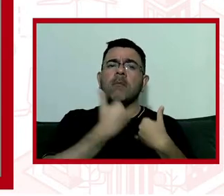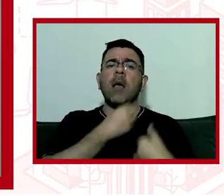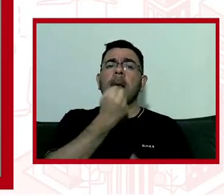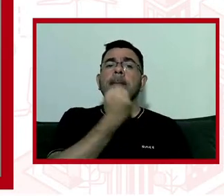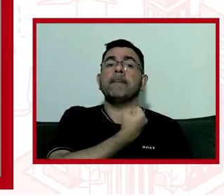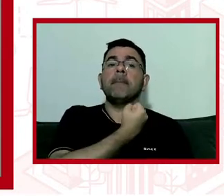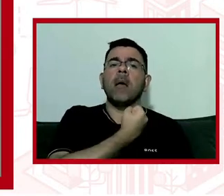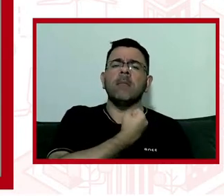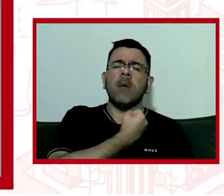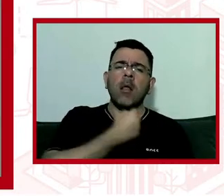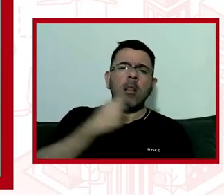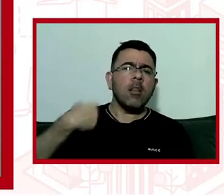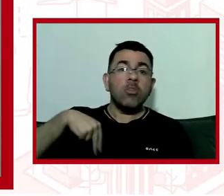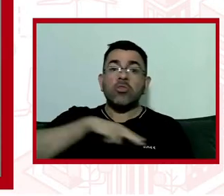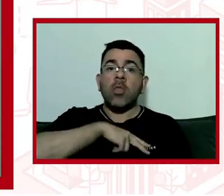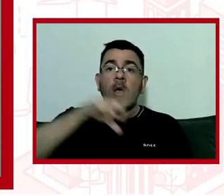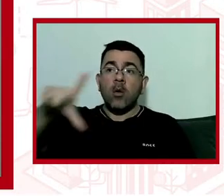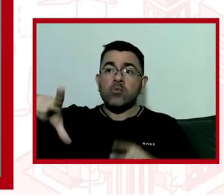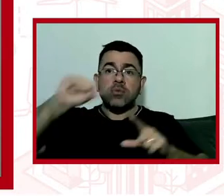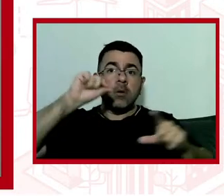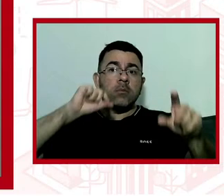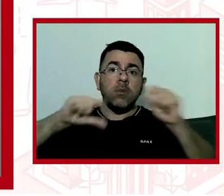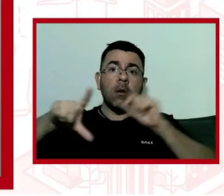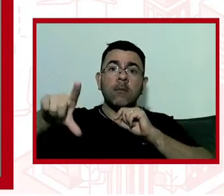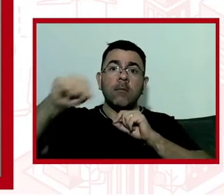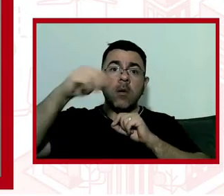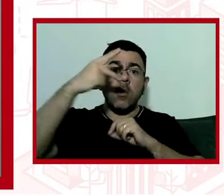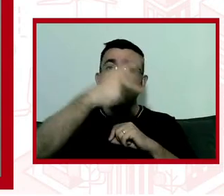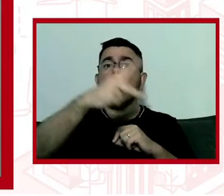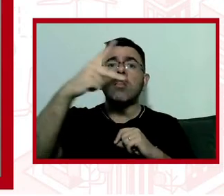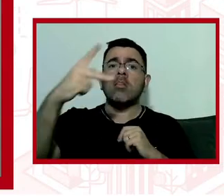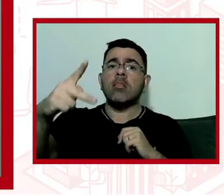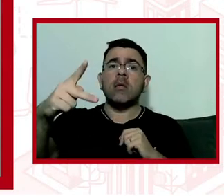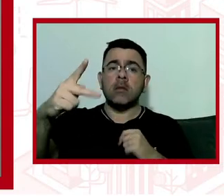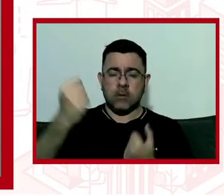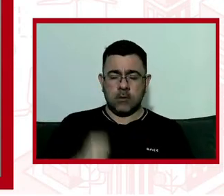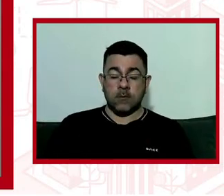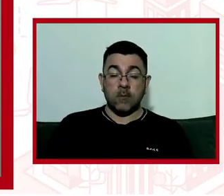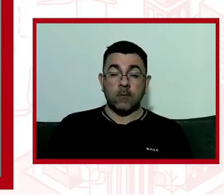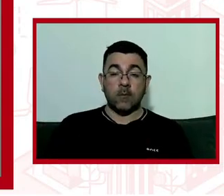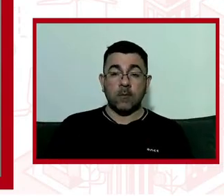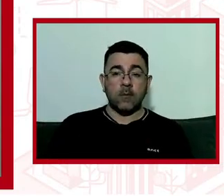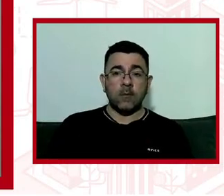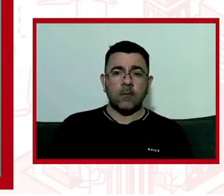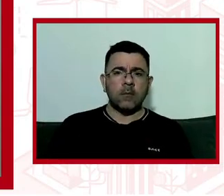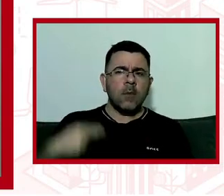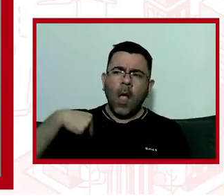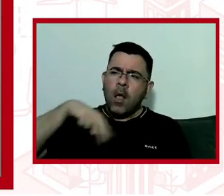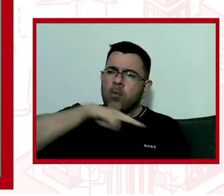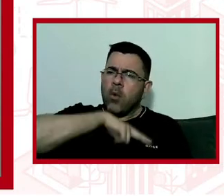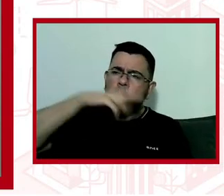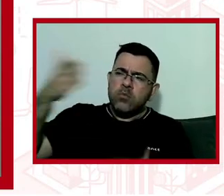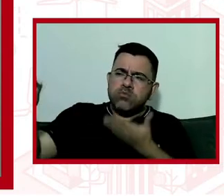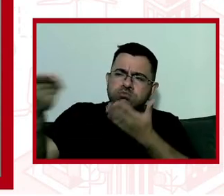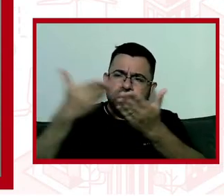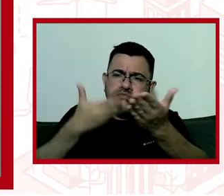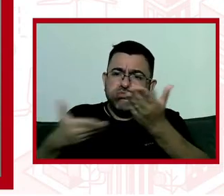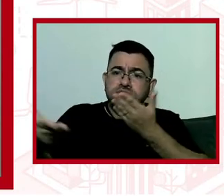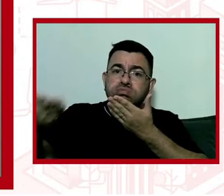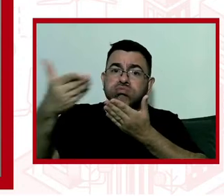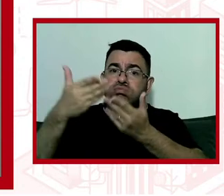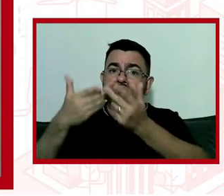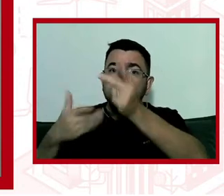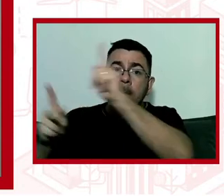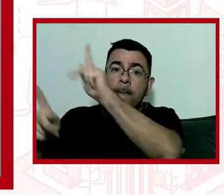decisão para construir política pública eh para poder fazer escutas à população então